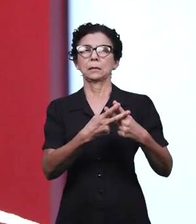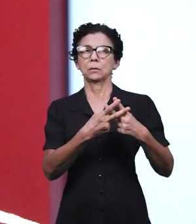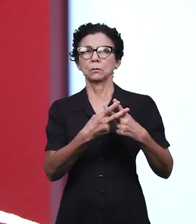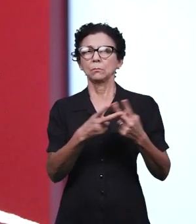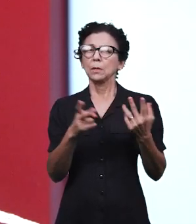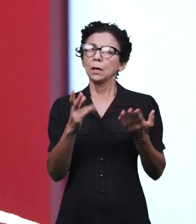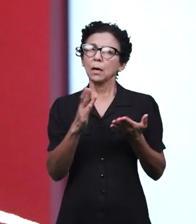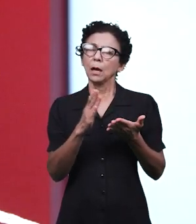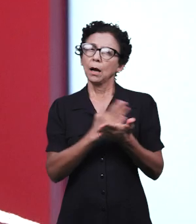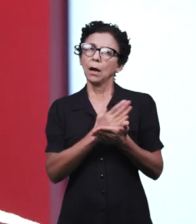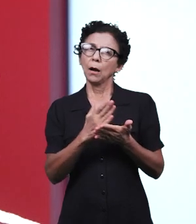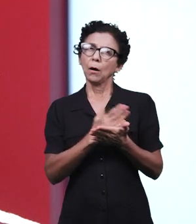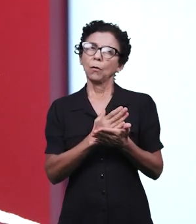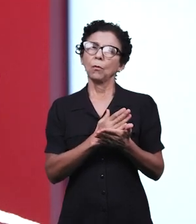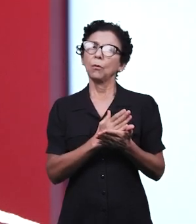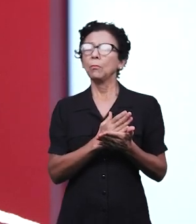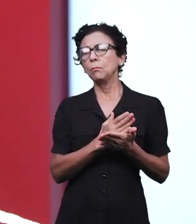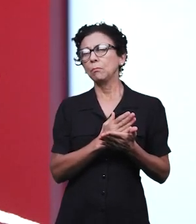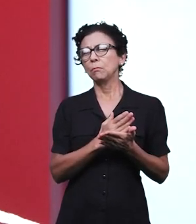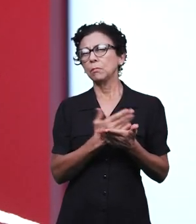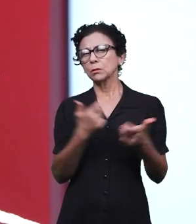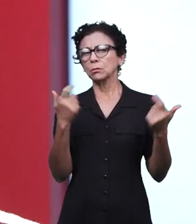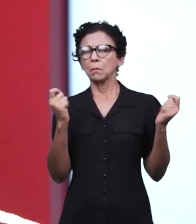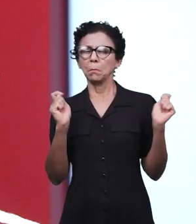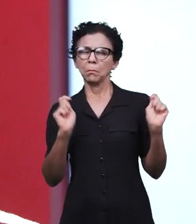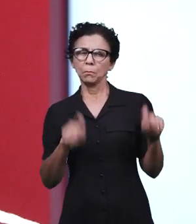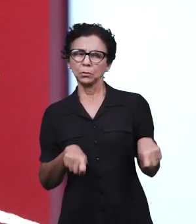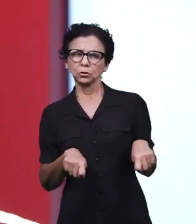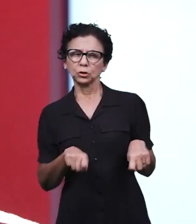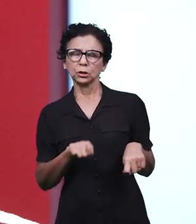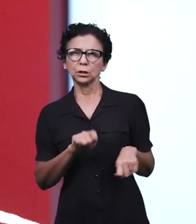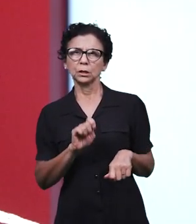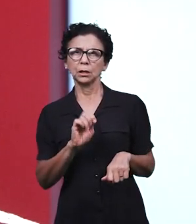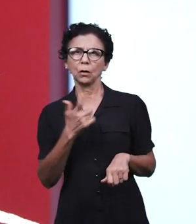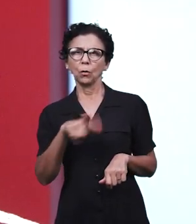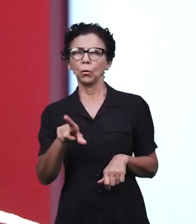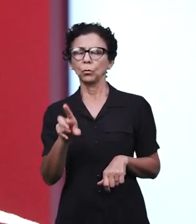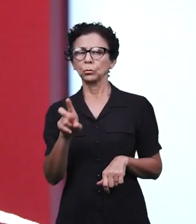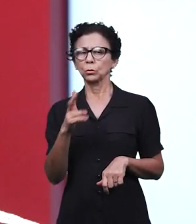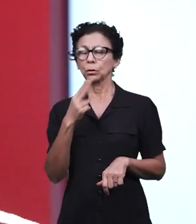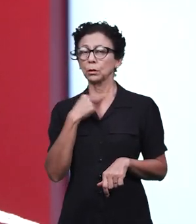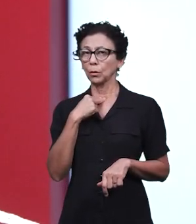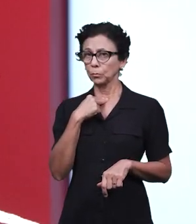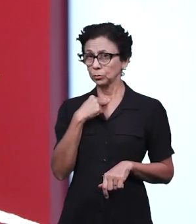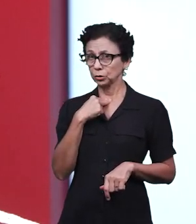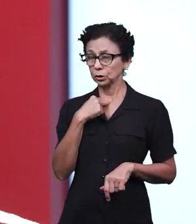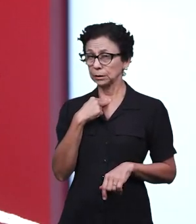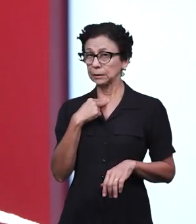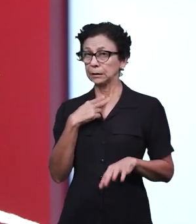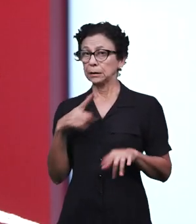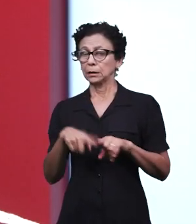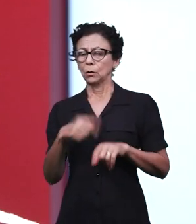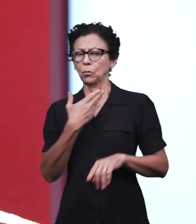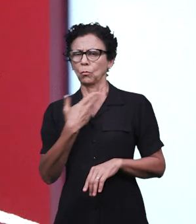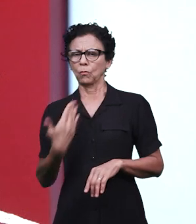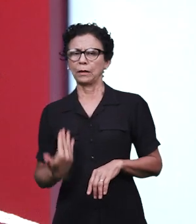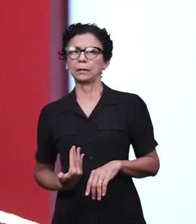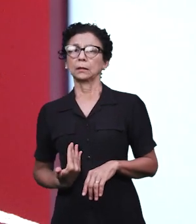monitorado pelo governador Félix. Muitas vezes o governador ia até ele com sua esposa chamada